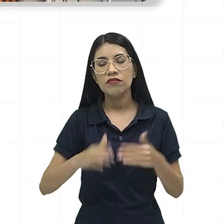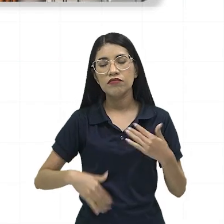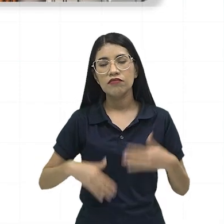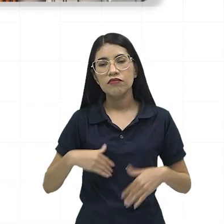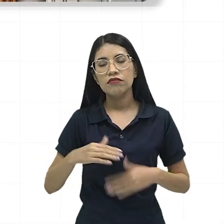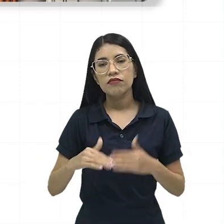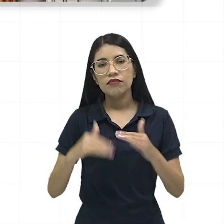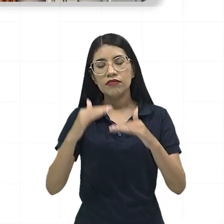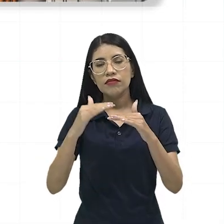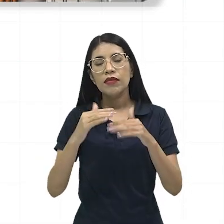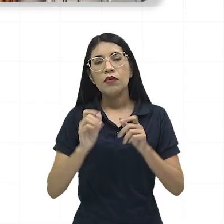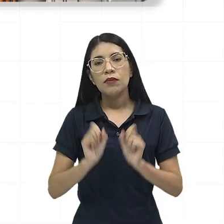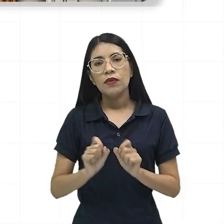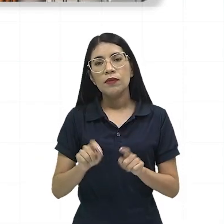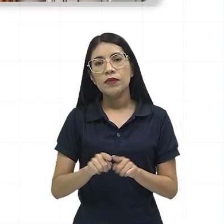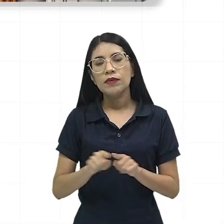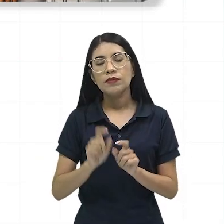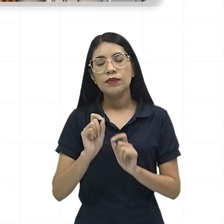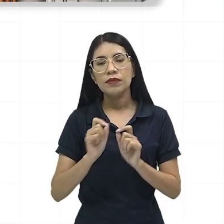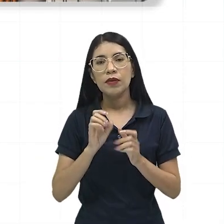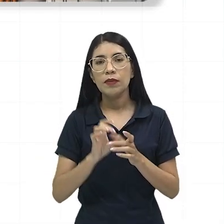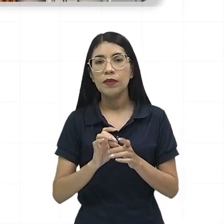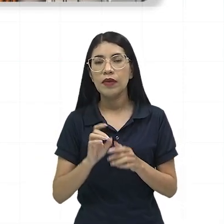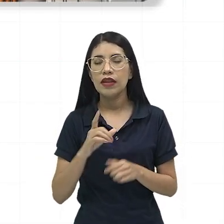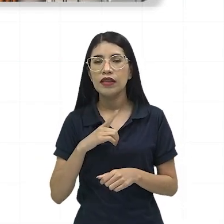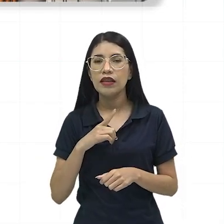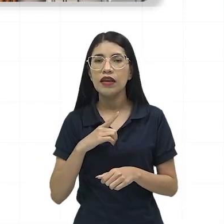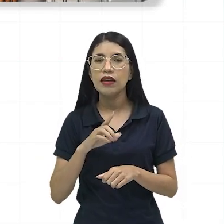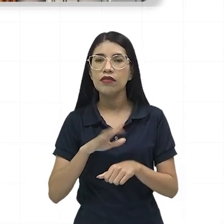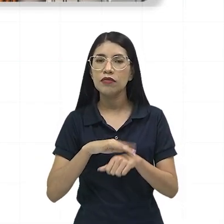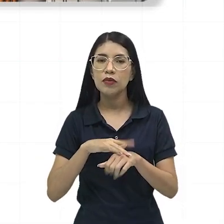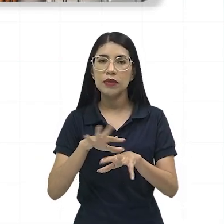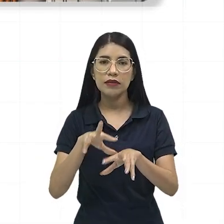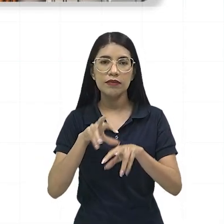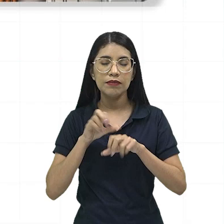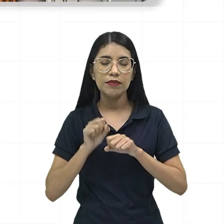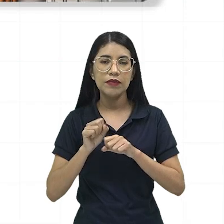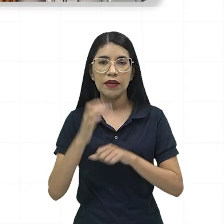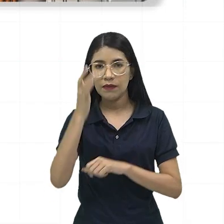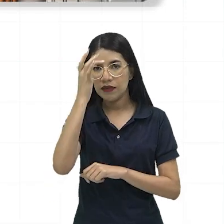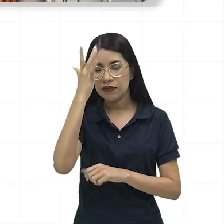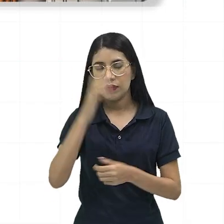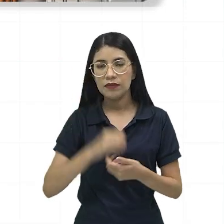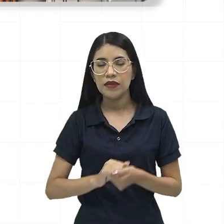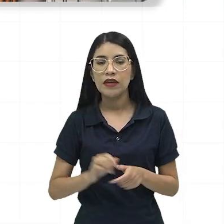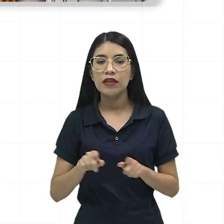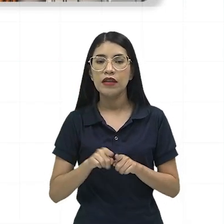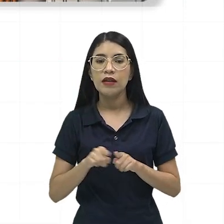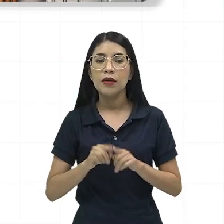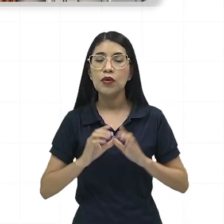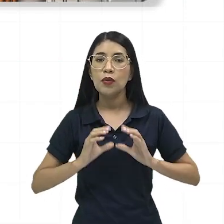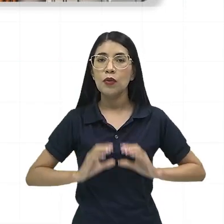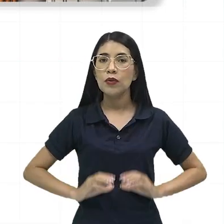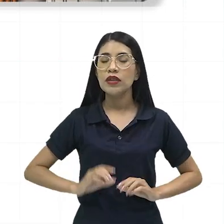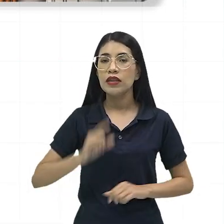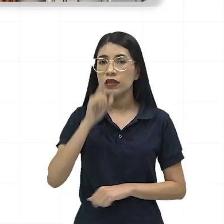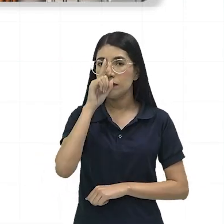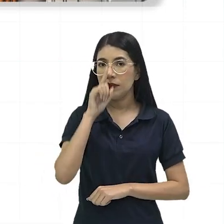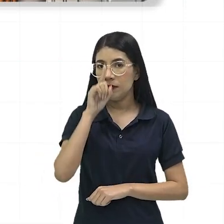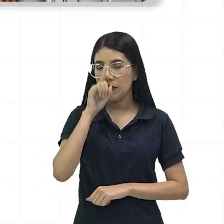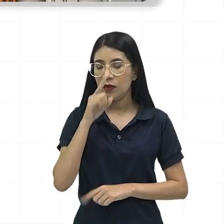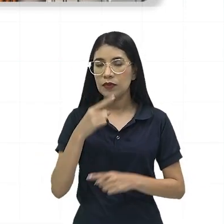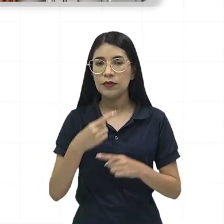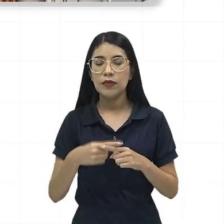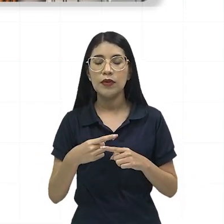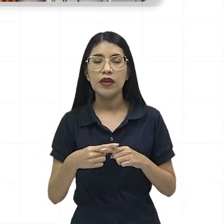pode estar ali tendo uma disposição maior para doenças. Maior incidência de comportamentos de risco,